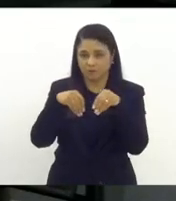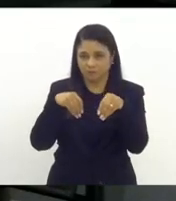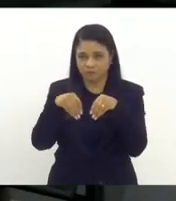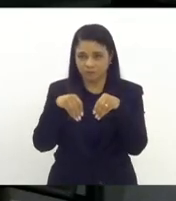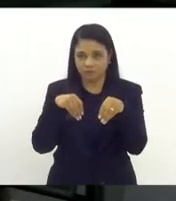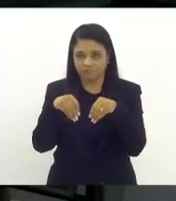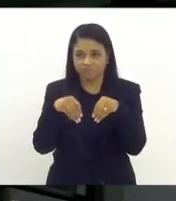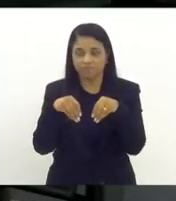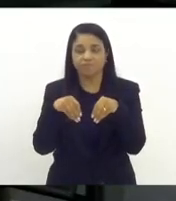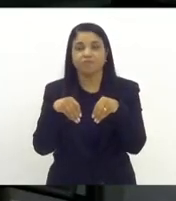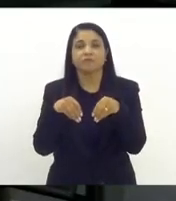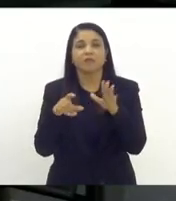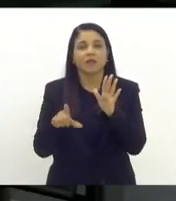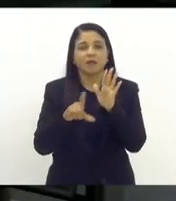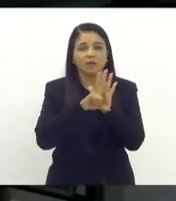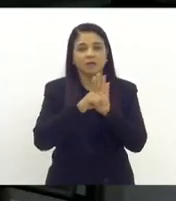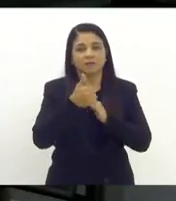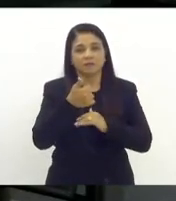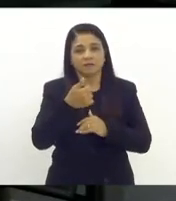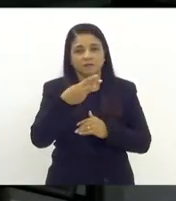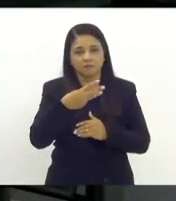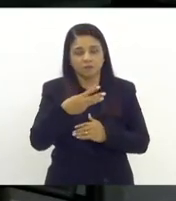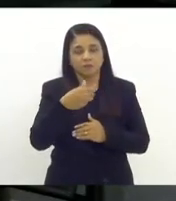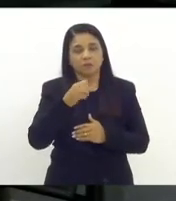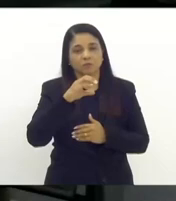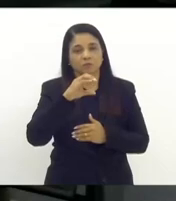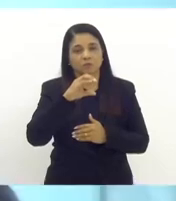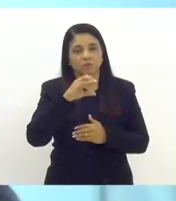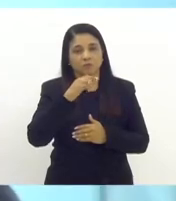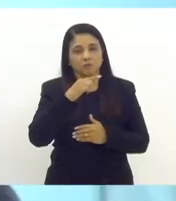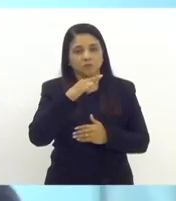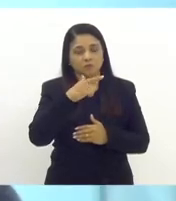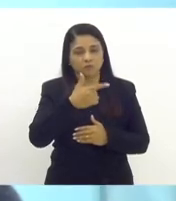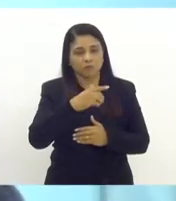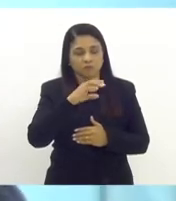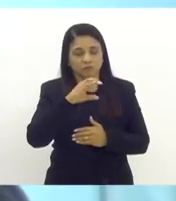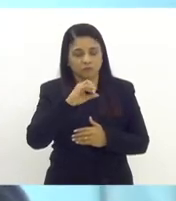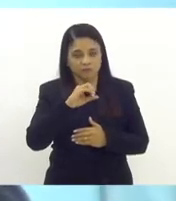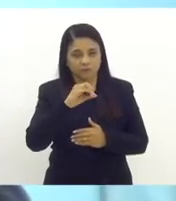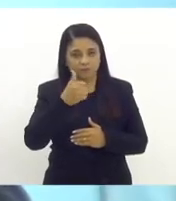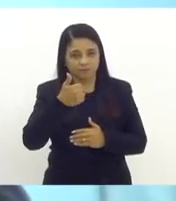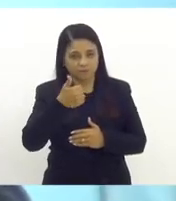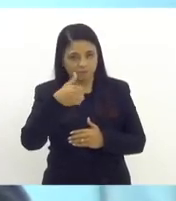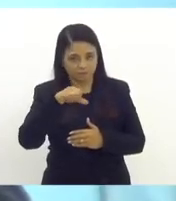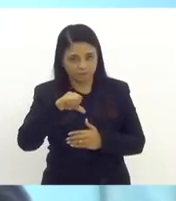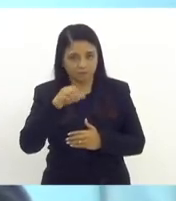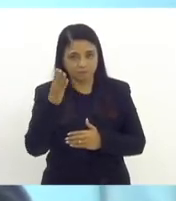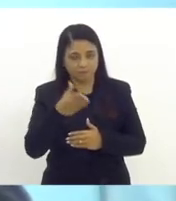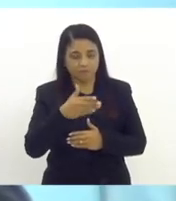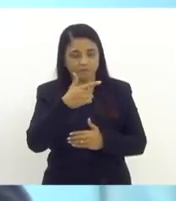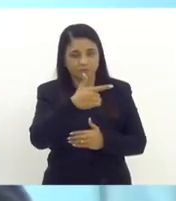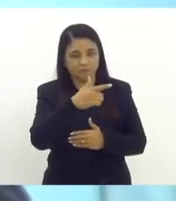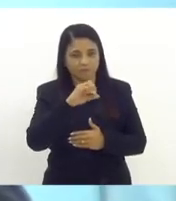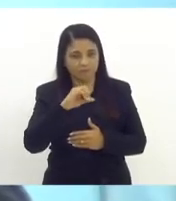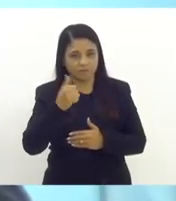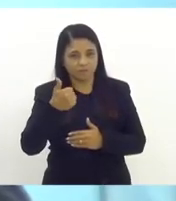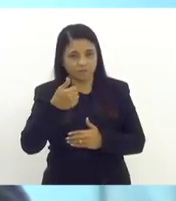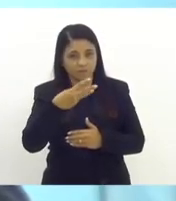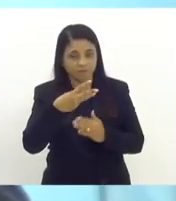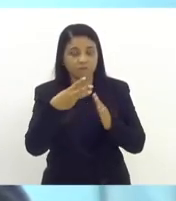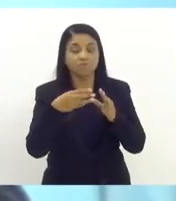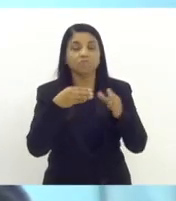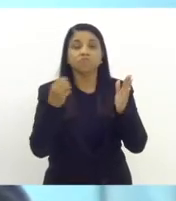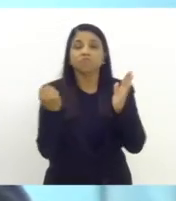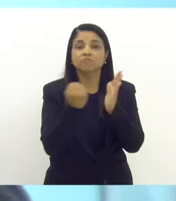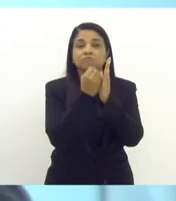tá aí é a lei 13.019/2014 né é justamente o relatório o que aconteceu